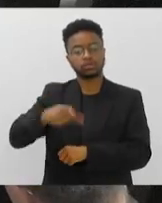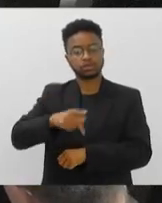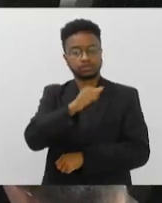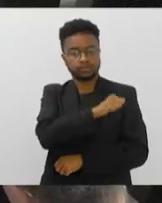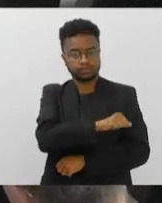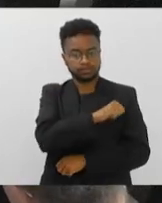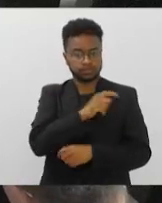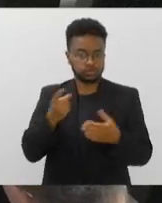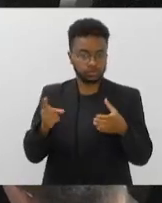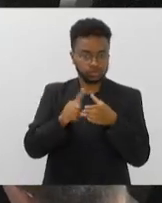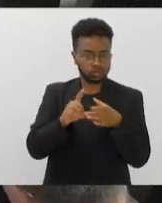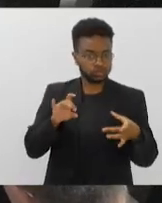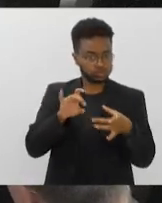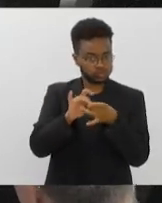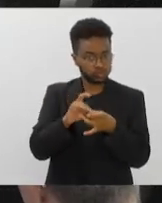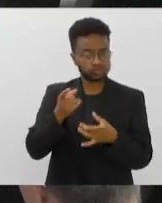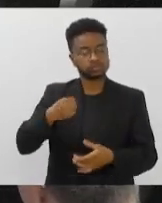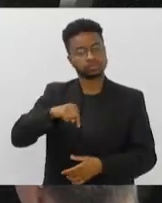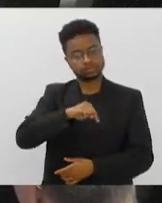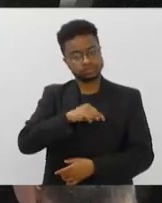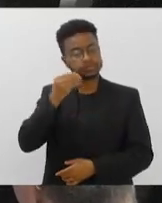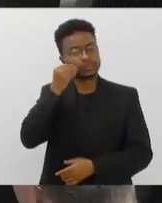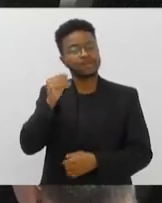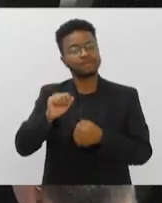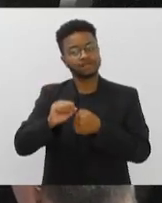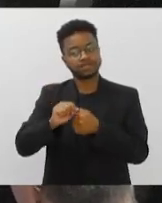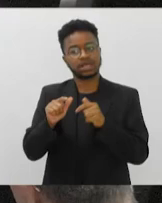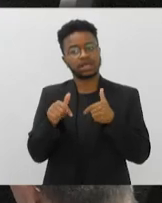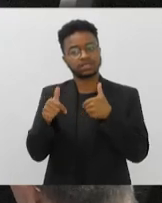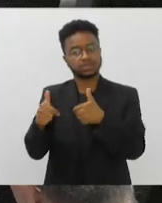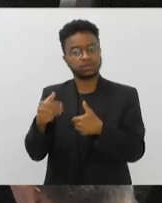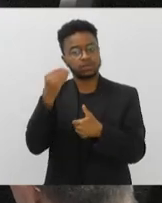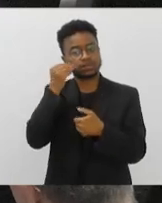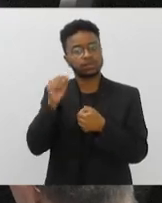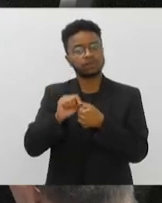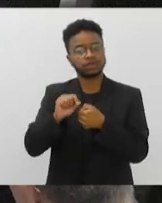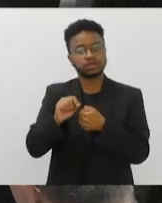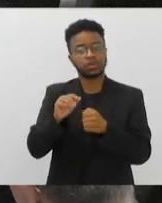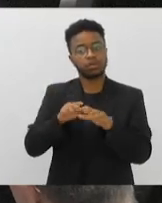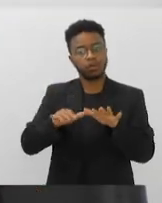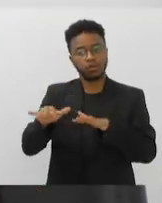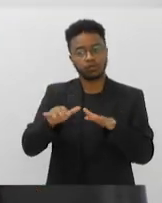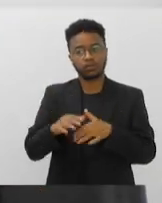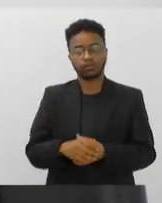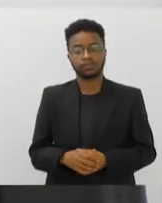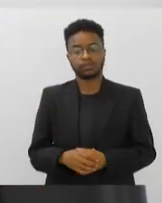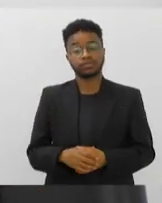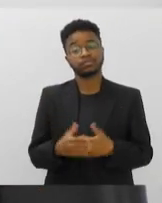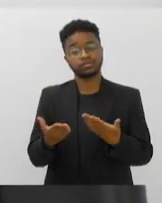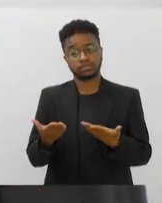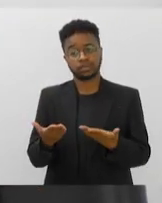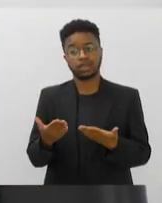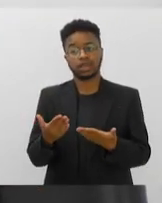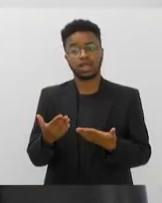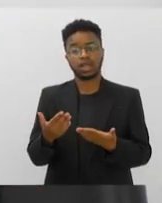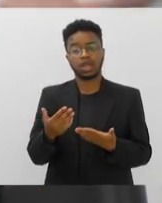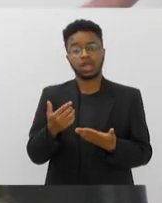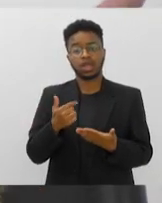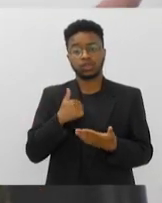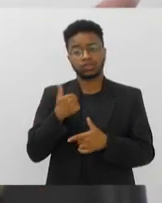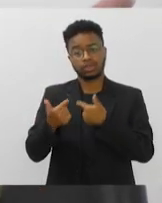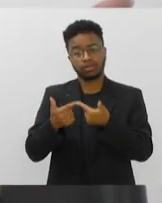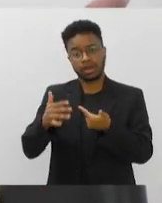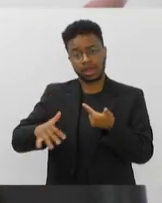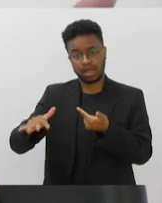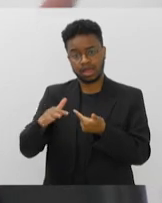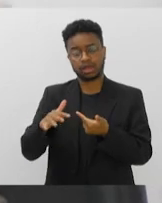nós para para fazer exatamente essa ação esse movimento Então se pudesse porque eu sou da área do serviço